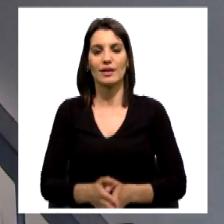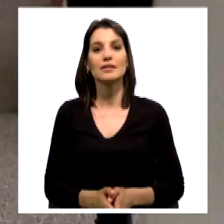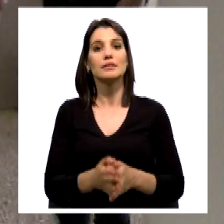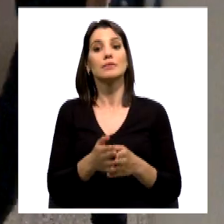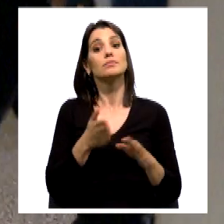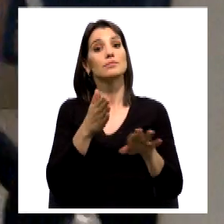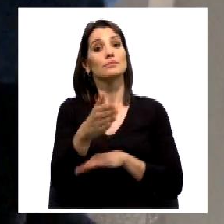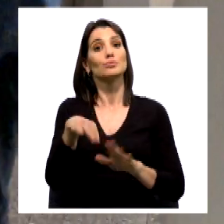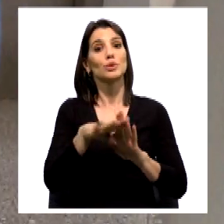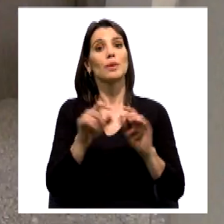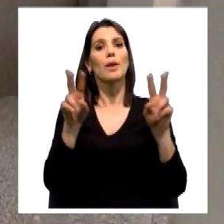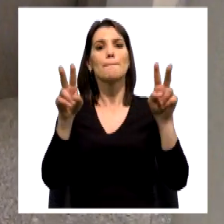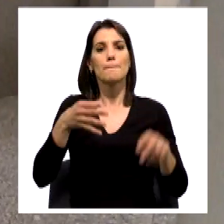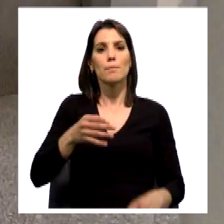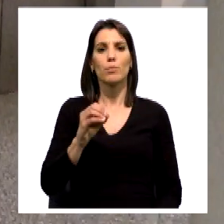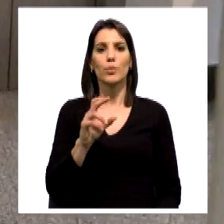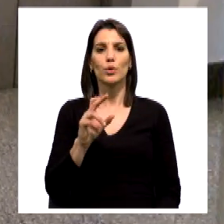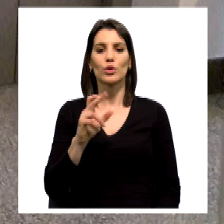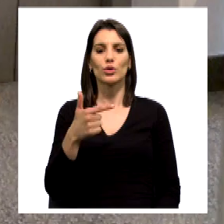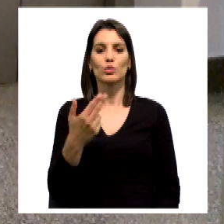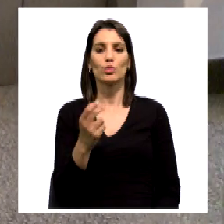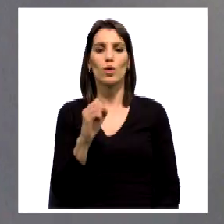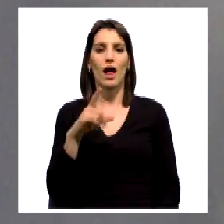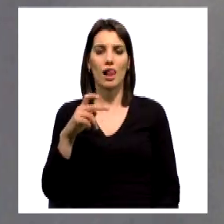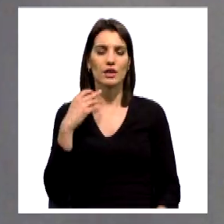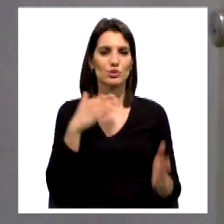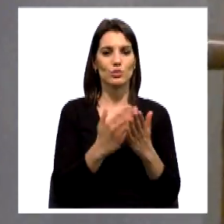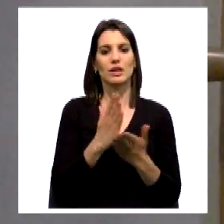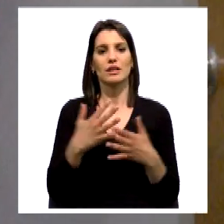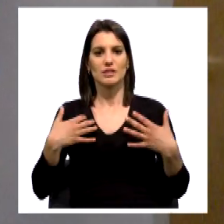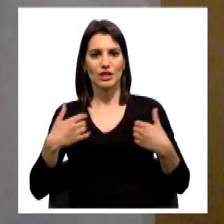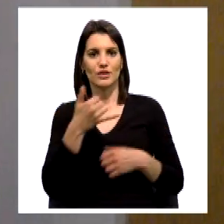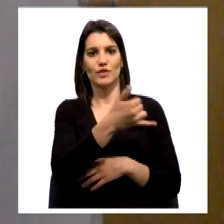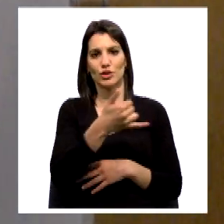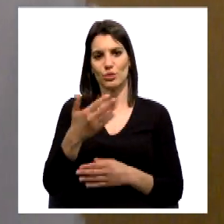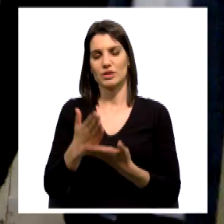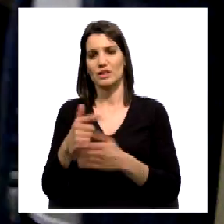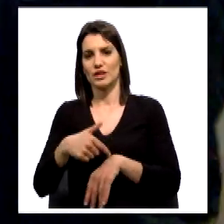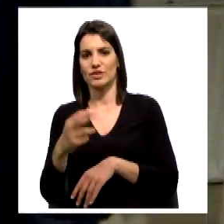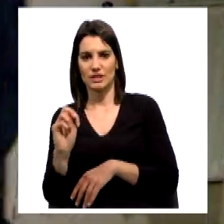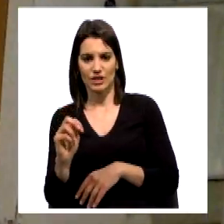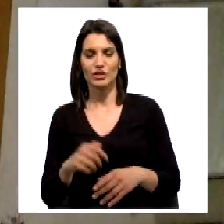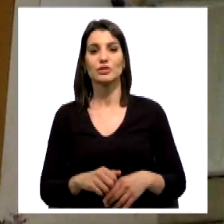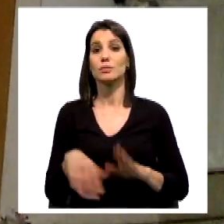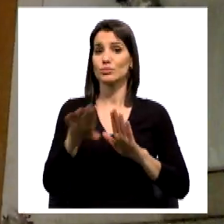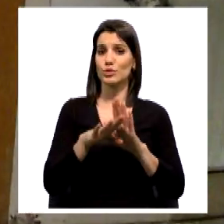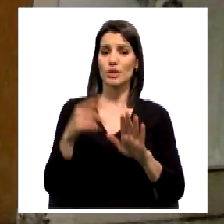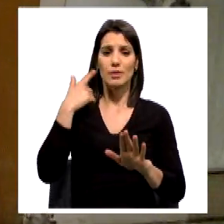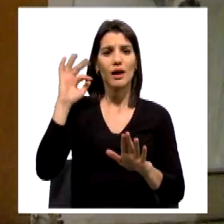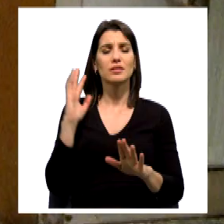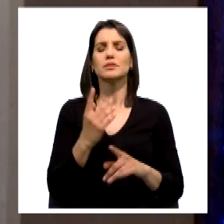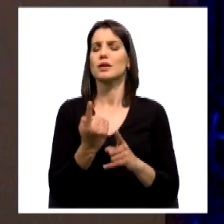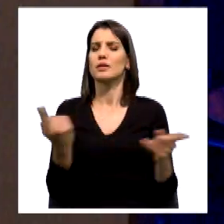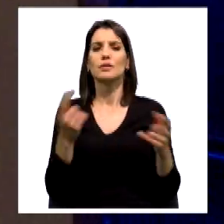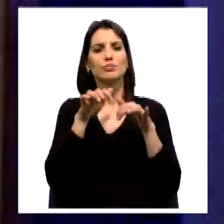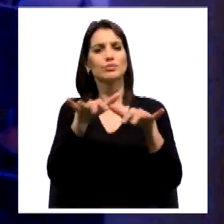hoje. Está no ar com o programa Portugália, de segunda à quinta-feira, entre as 22 e as 23. Para trás ficam programas que